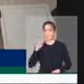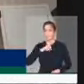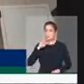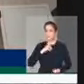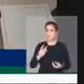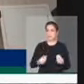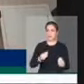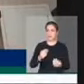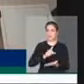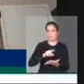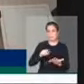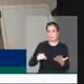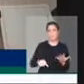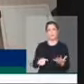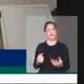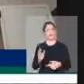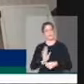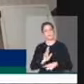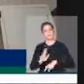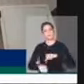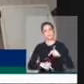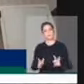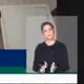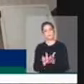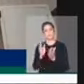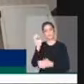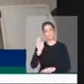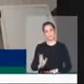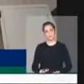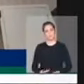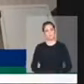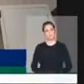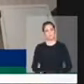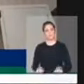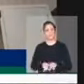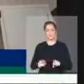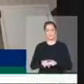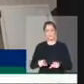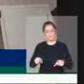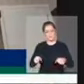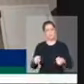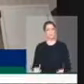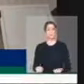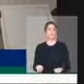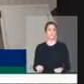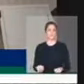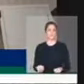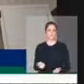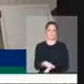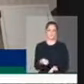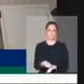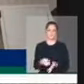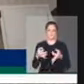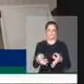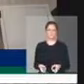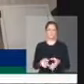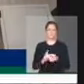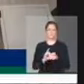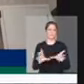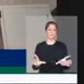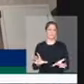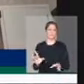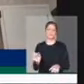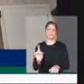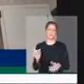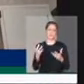ajudar ainda mais o povo pobre desse brasil e ao mesmo tempo defender intransigentemente a democracia